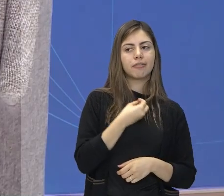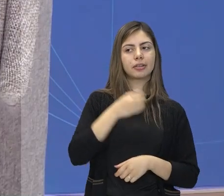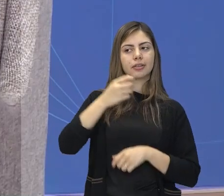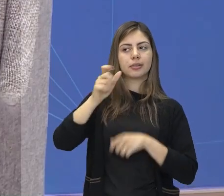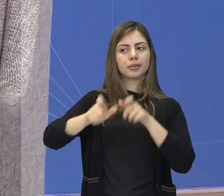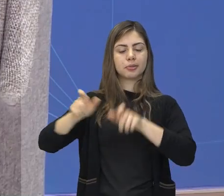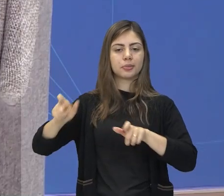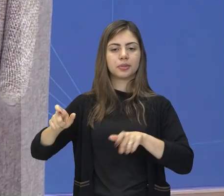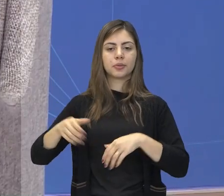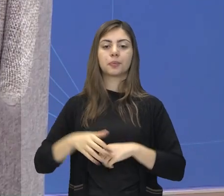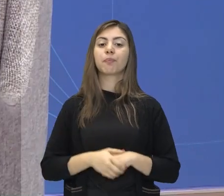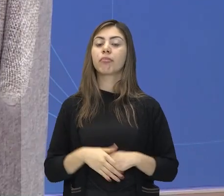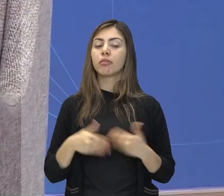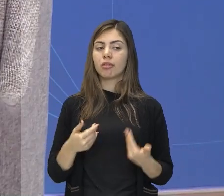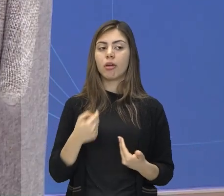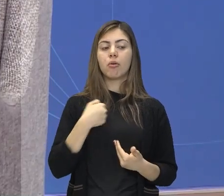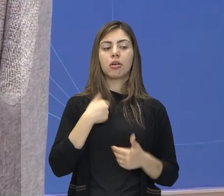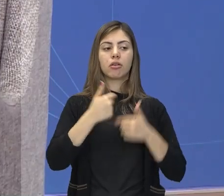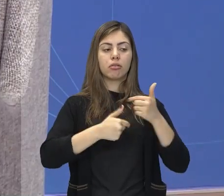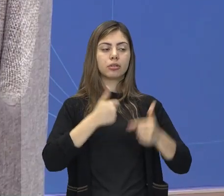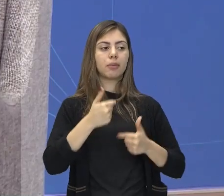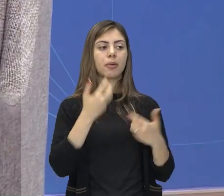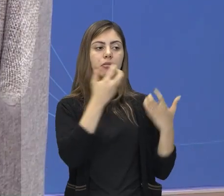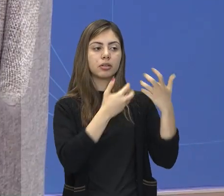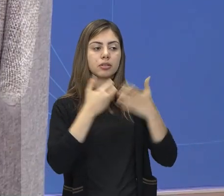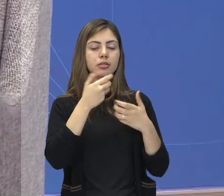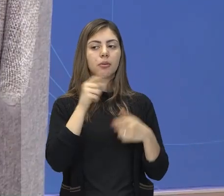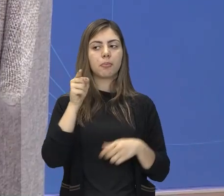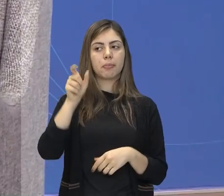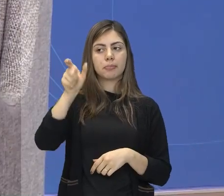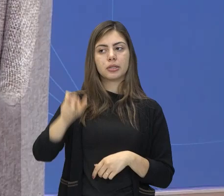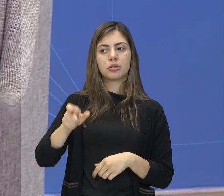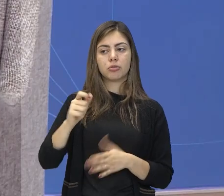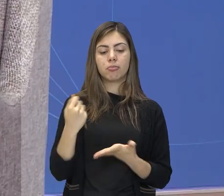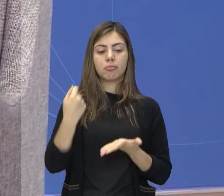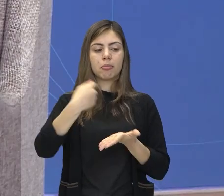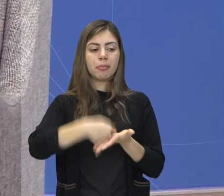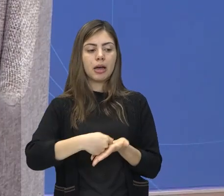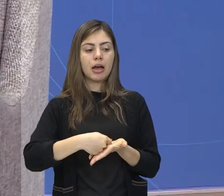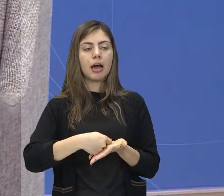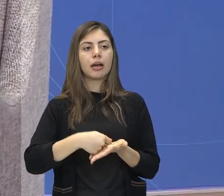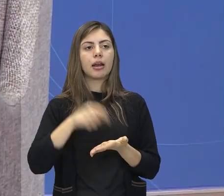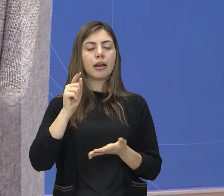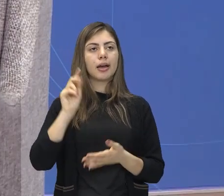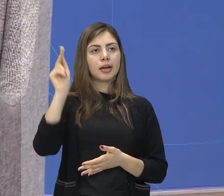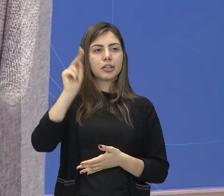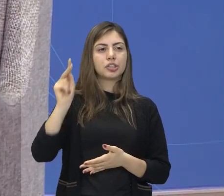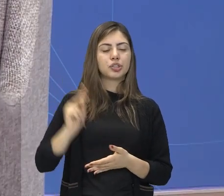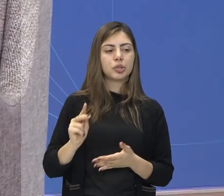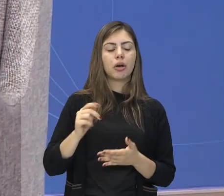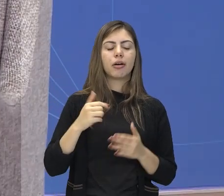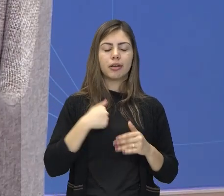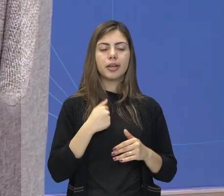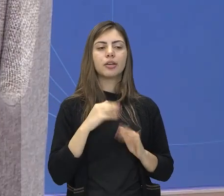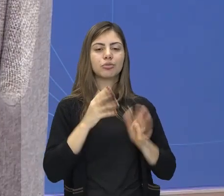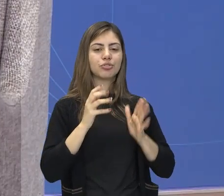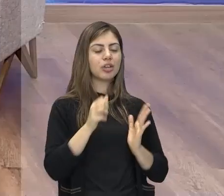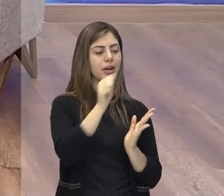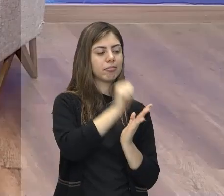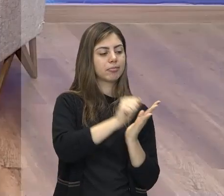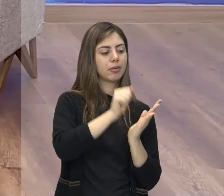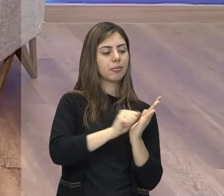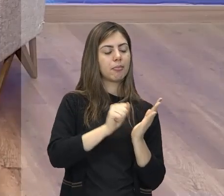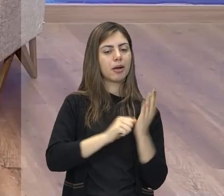clientes. Eu trabalho com canções por encomendas, então para todo tipo de evento eu já fiz uma música, né,